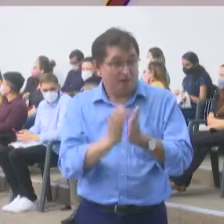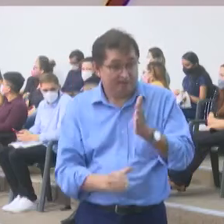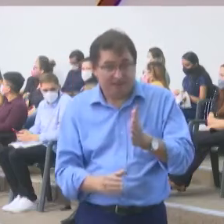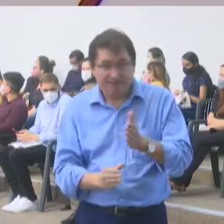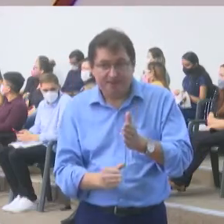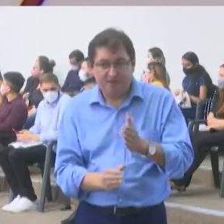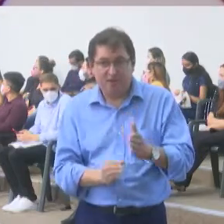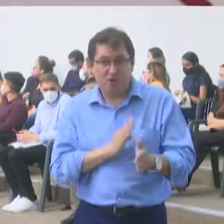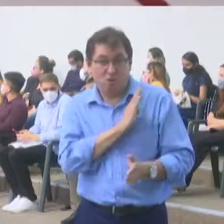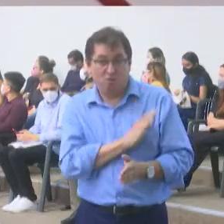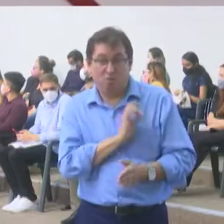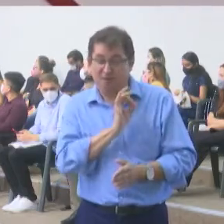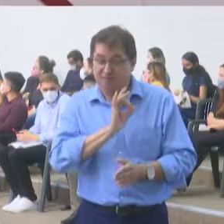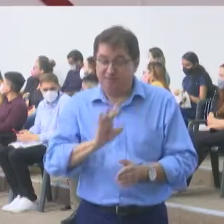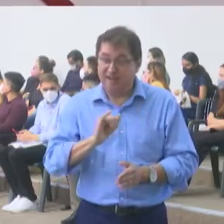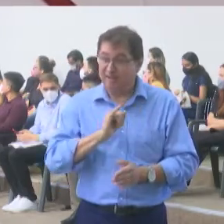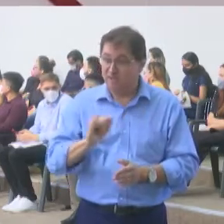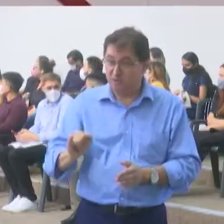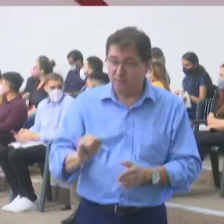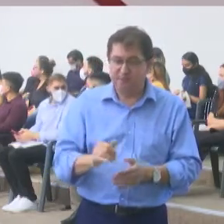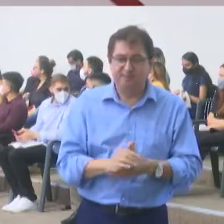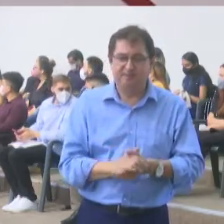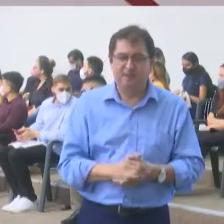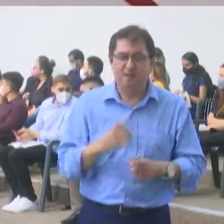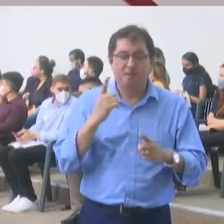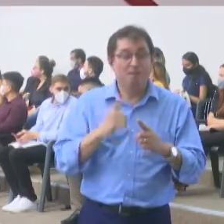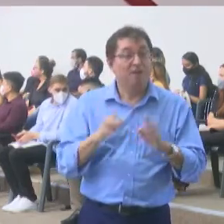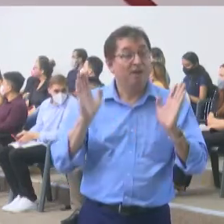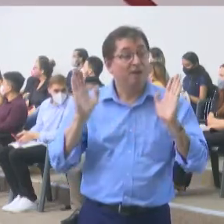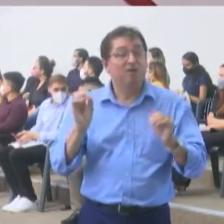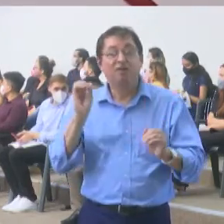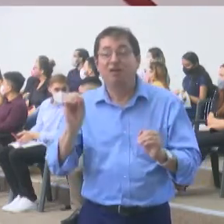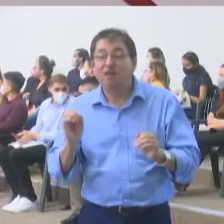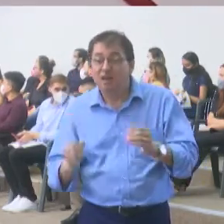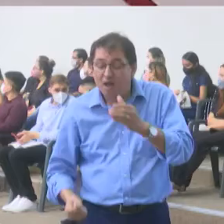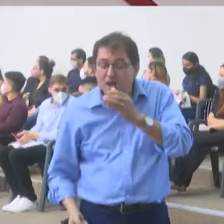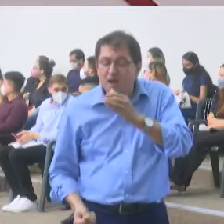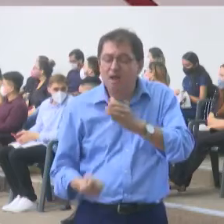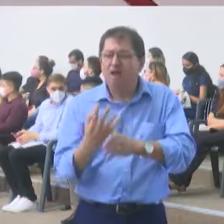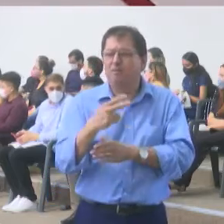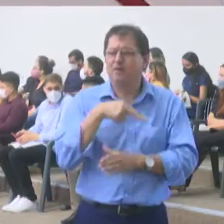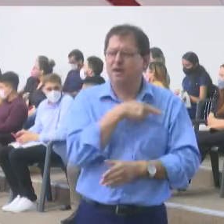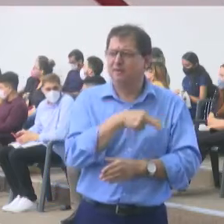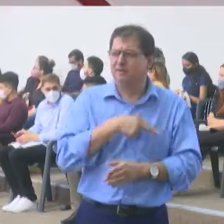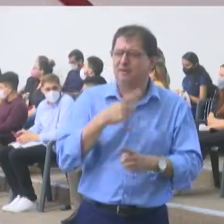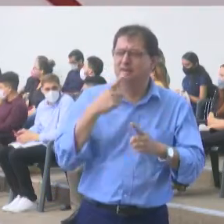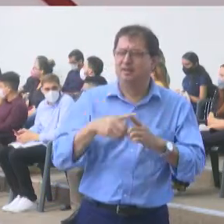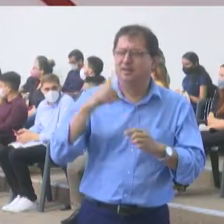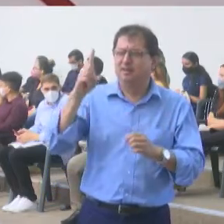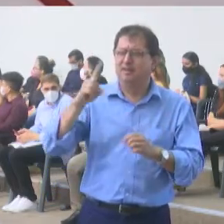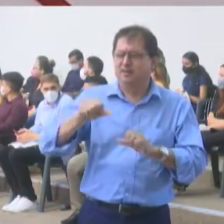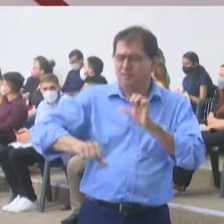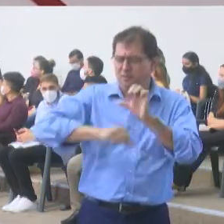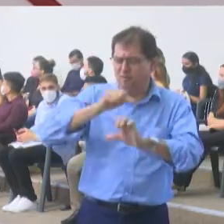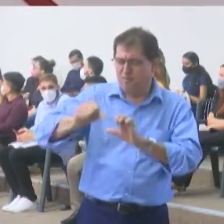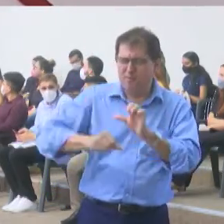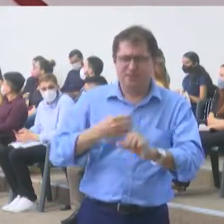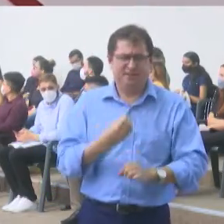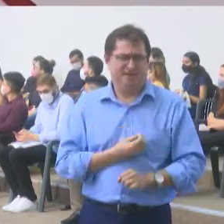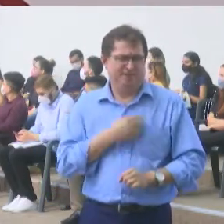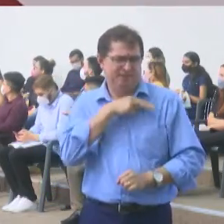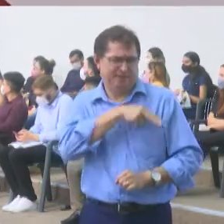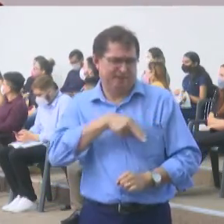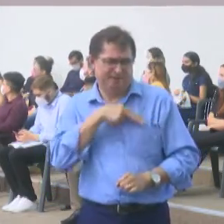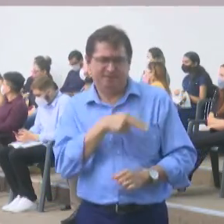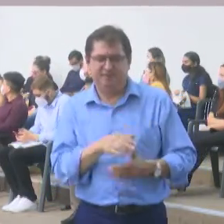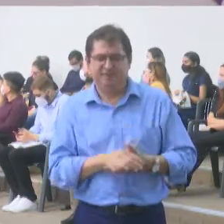chama Rute, nem Rute mais aparece, porque agora quem aparece é Noemi, porque Deus também restaura a sorte de Noemi, que não tinha mais propósitos